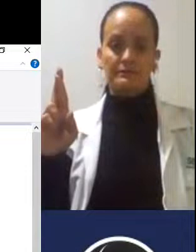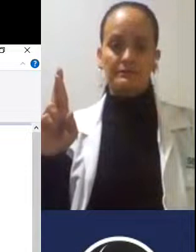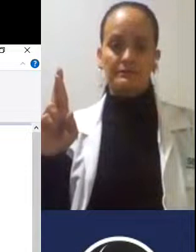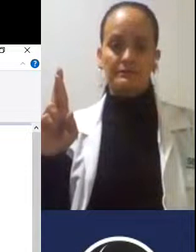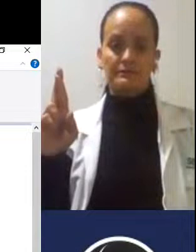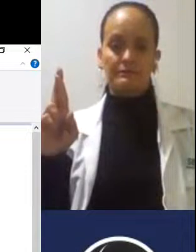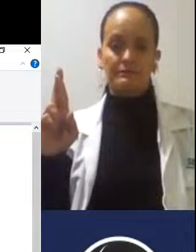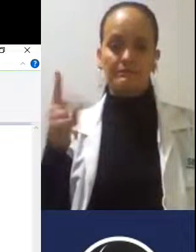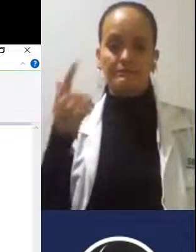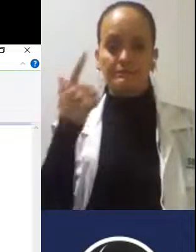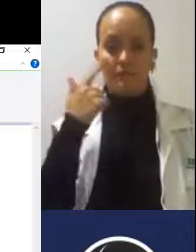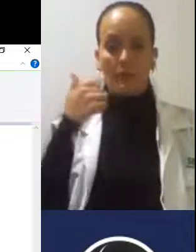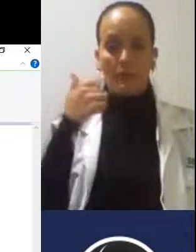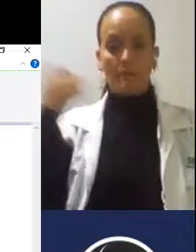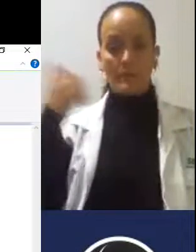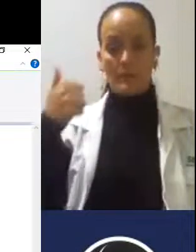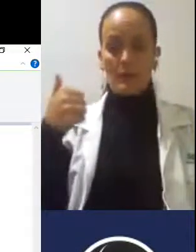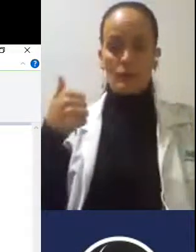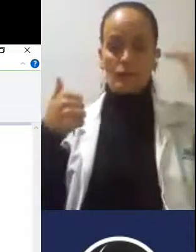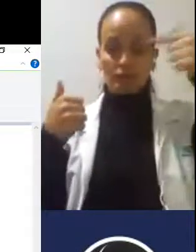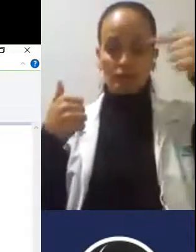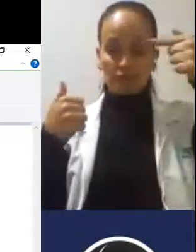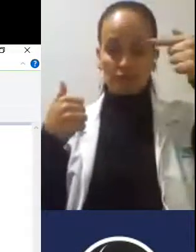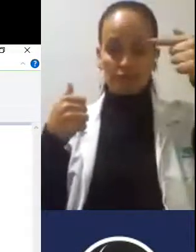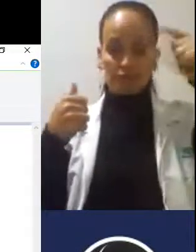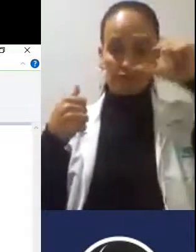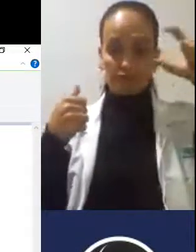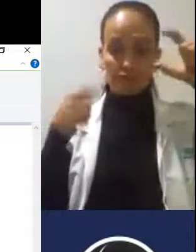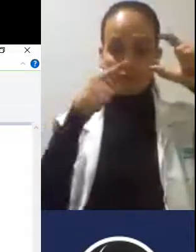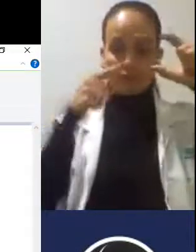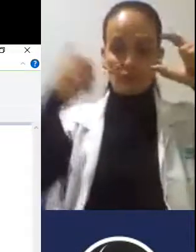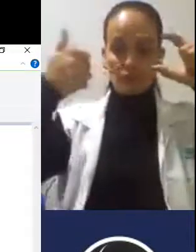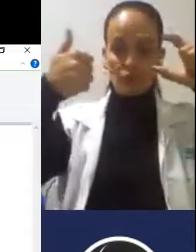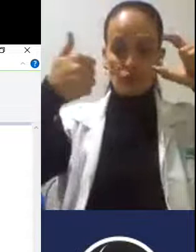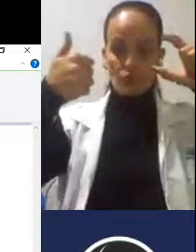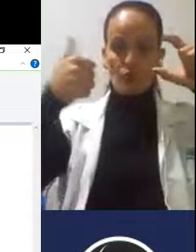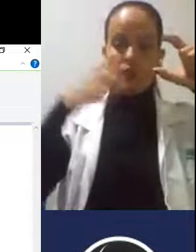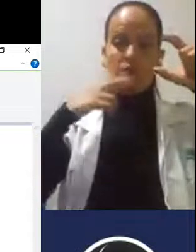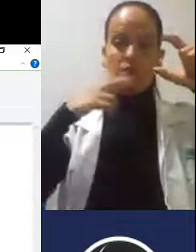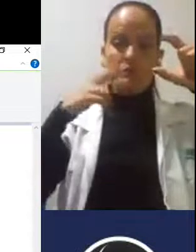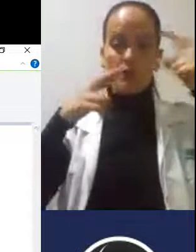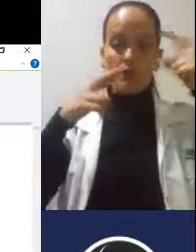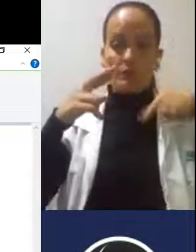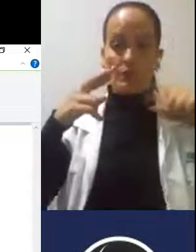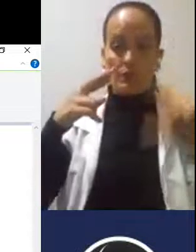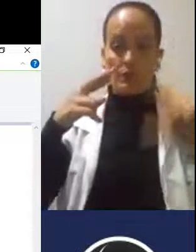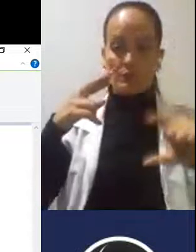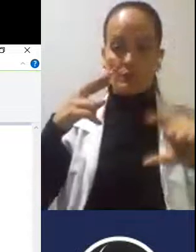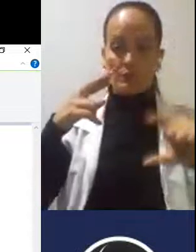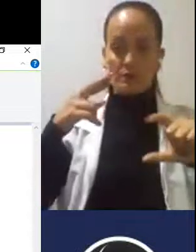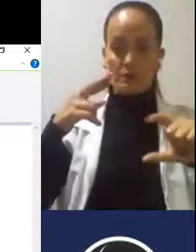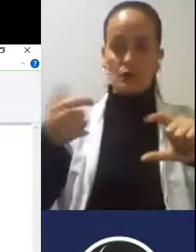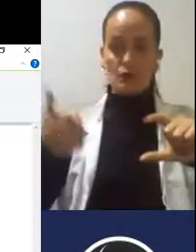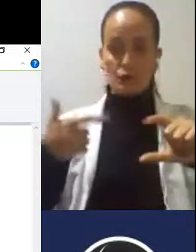a gente vai calcular a resistência equivalente 1. Vai ser o quê?